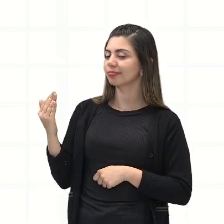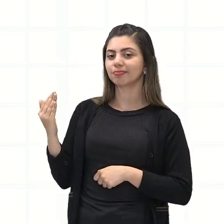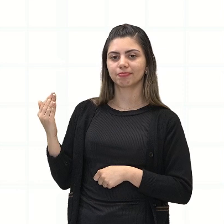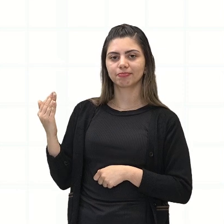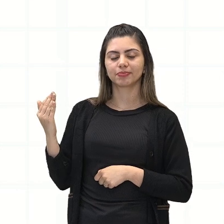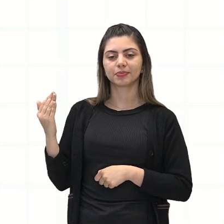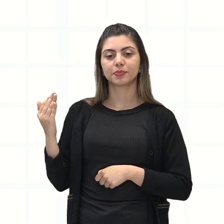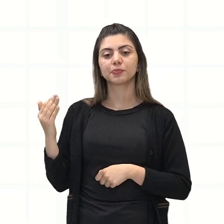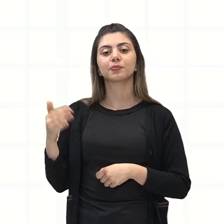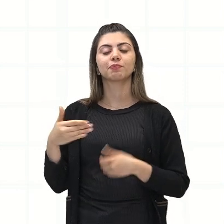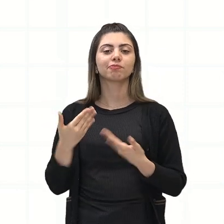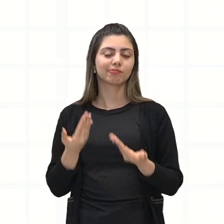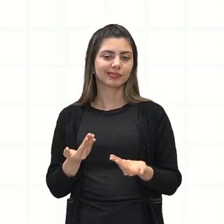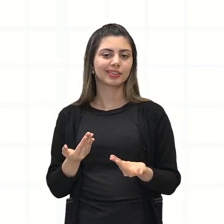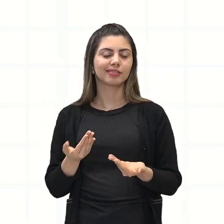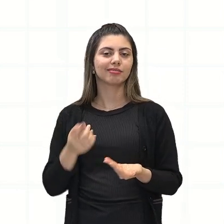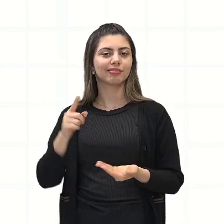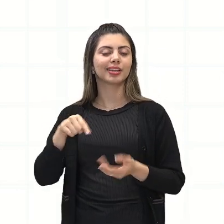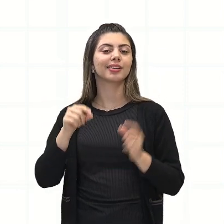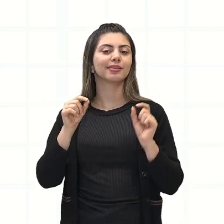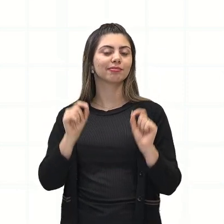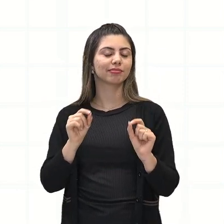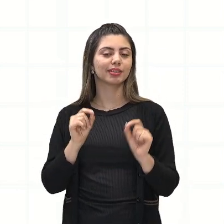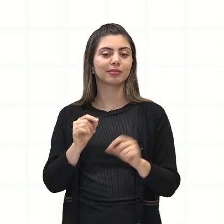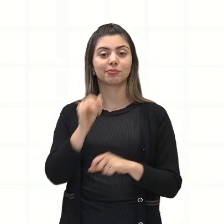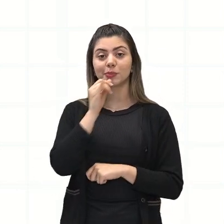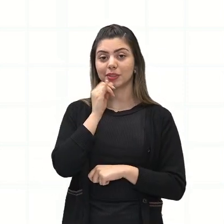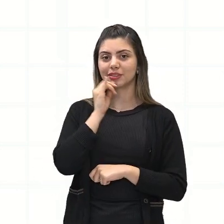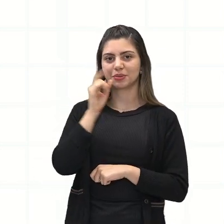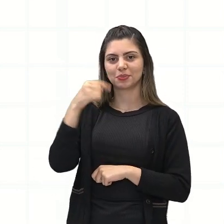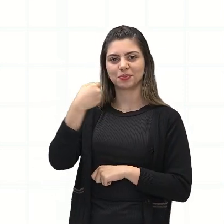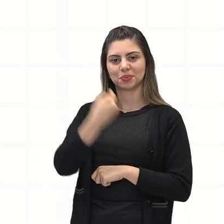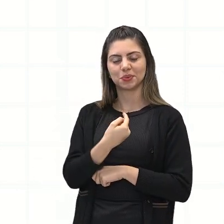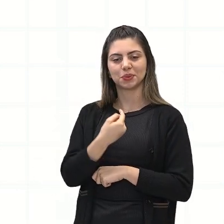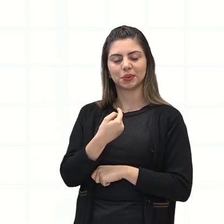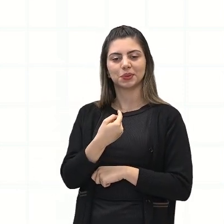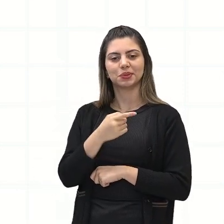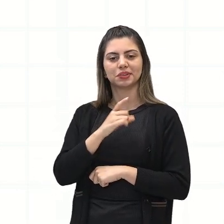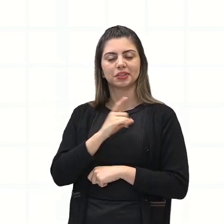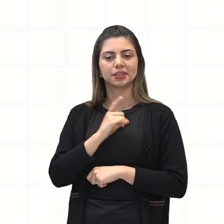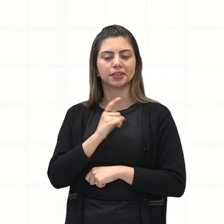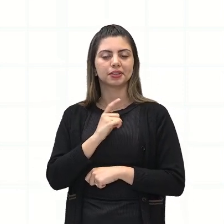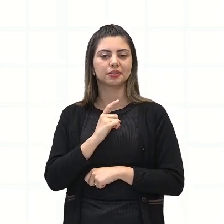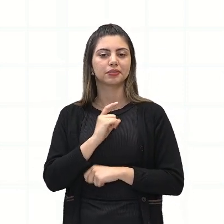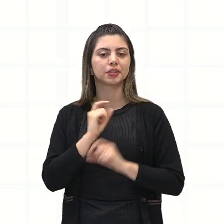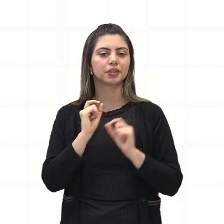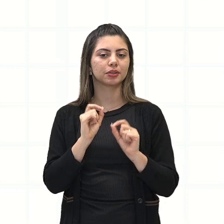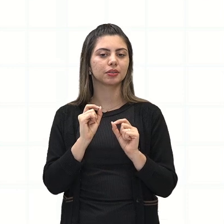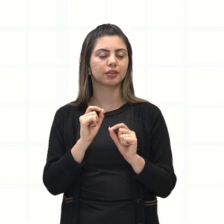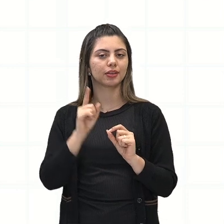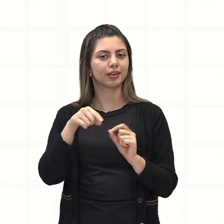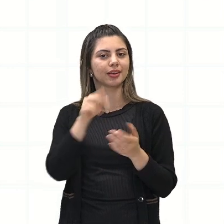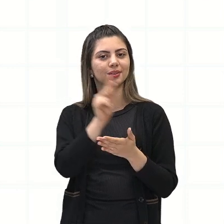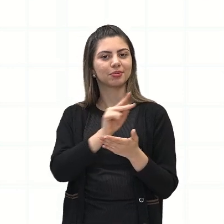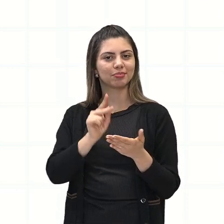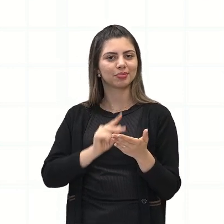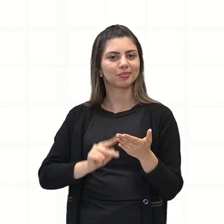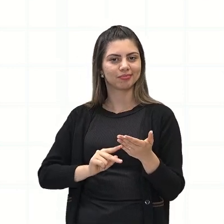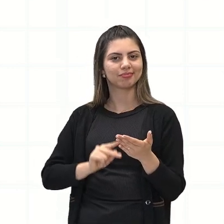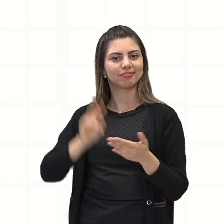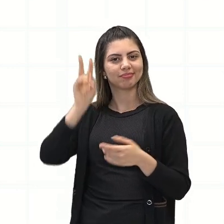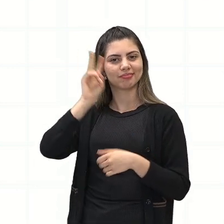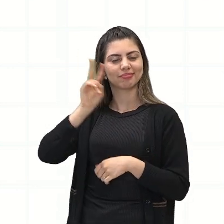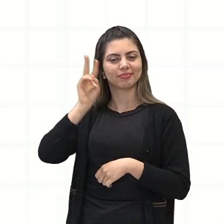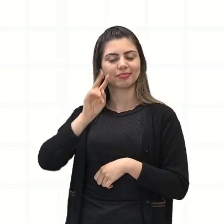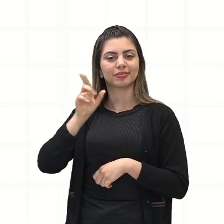tá? Foi o caso, então, do que nós colocamos para o poema, ainda há